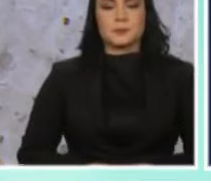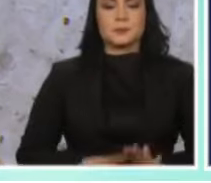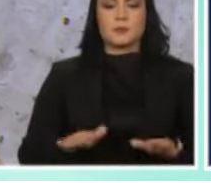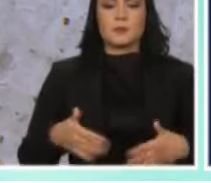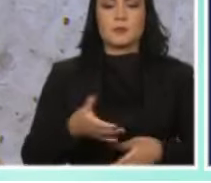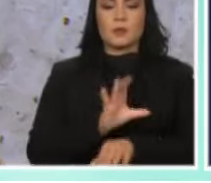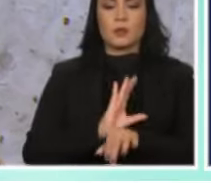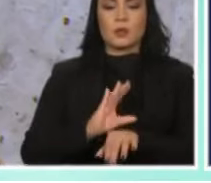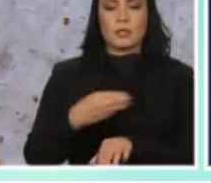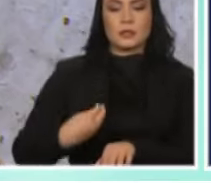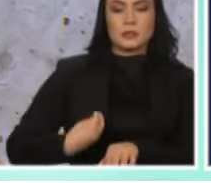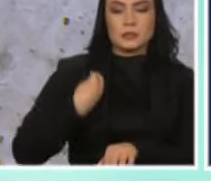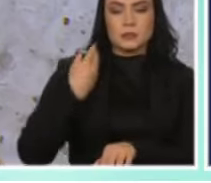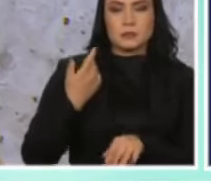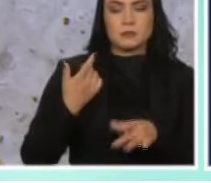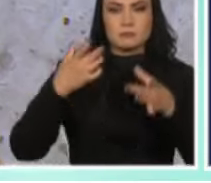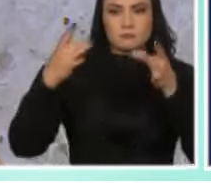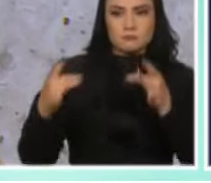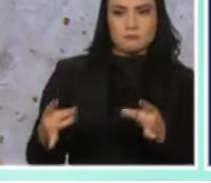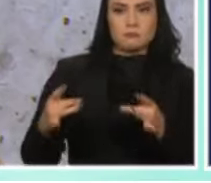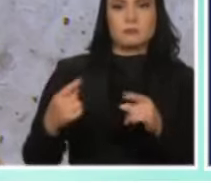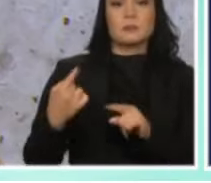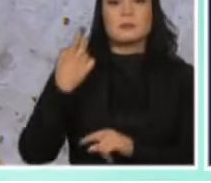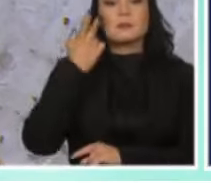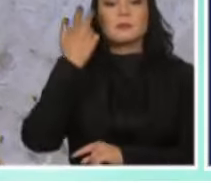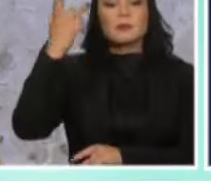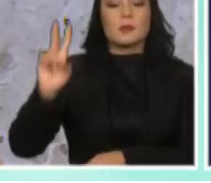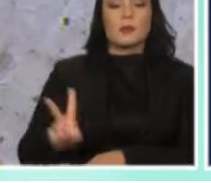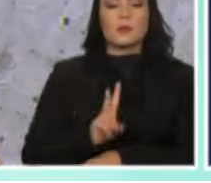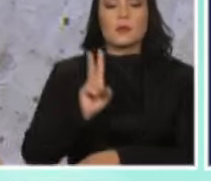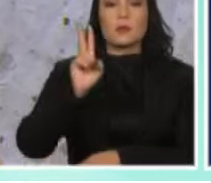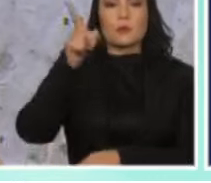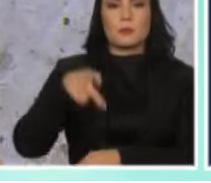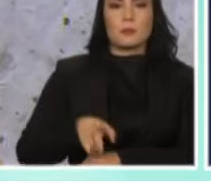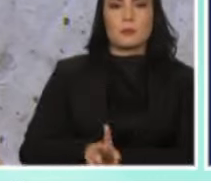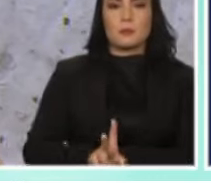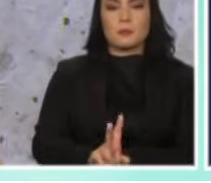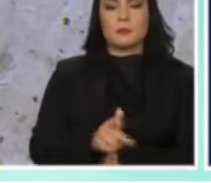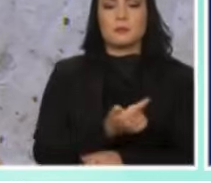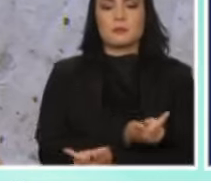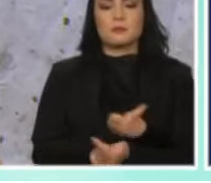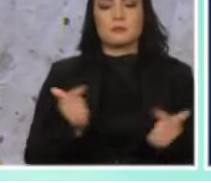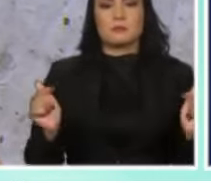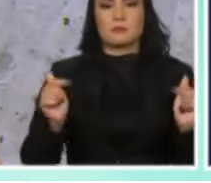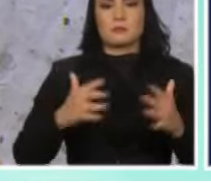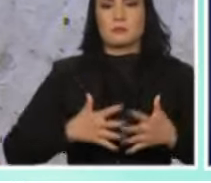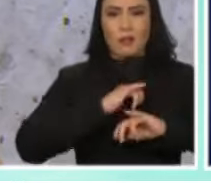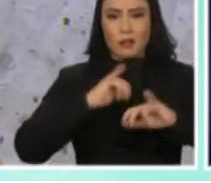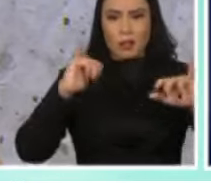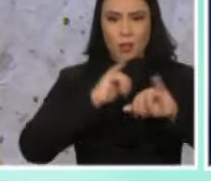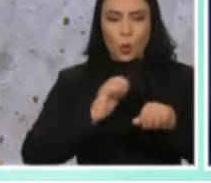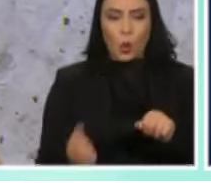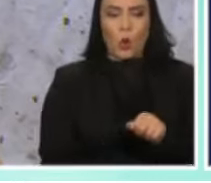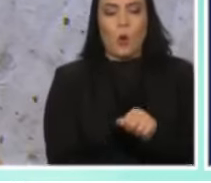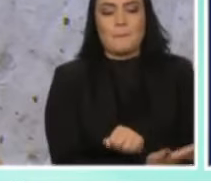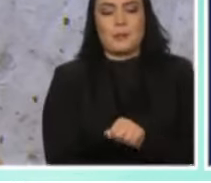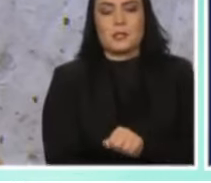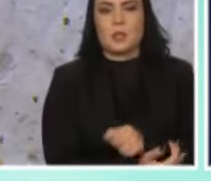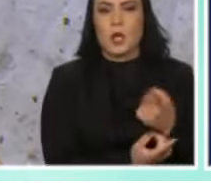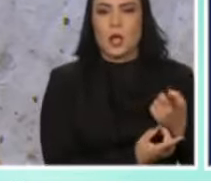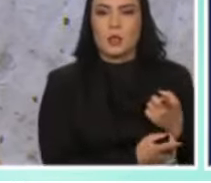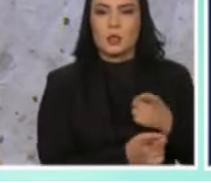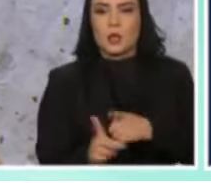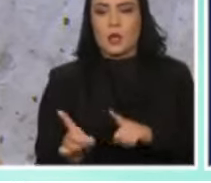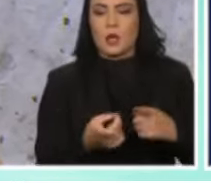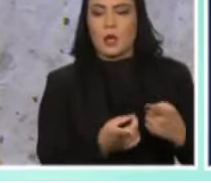tudo isso há um um reascende a a a a indignação e o descontentamento por